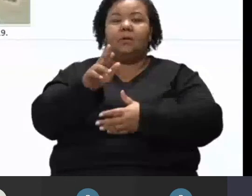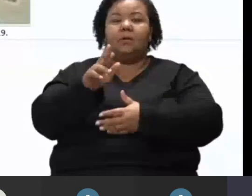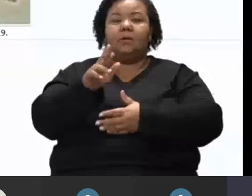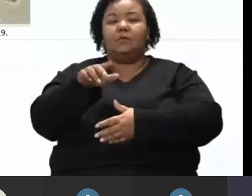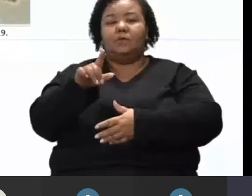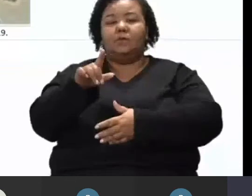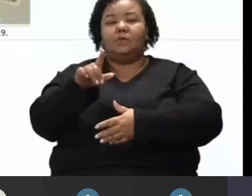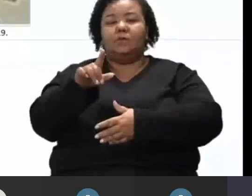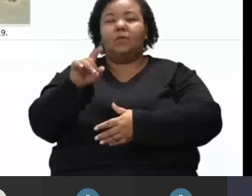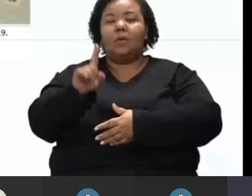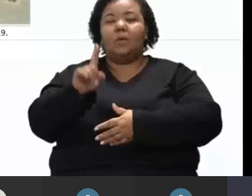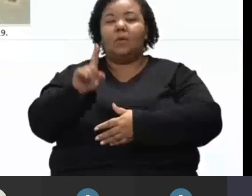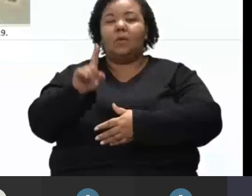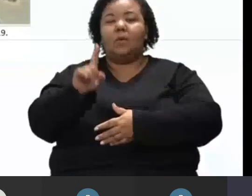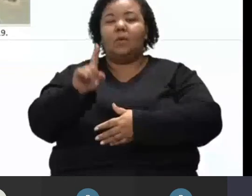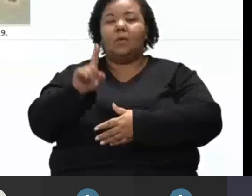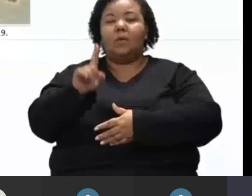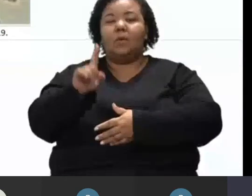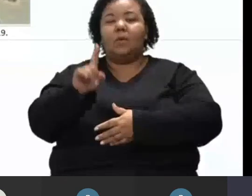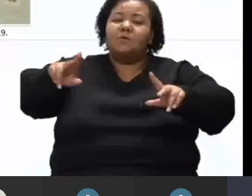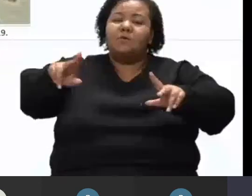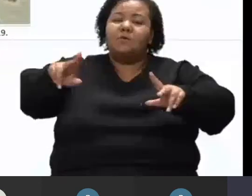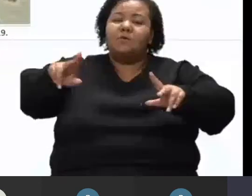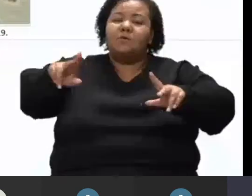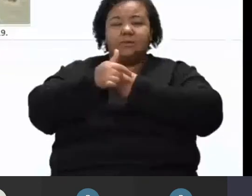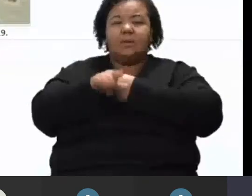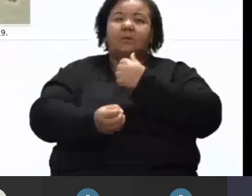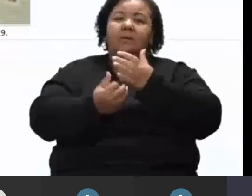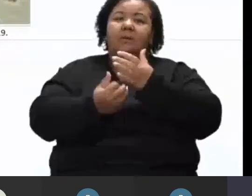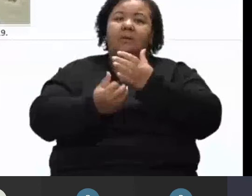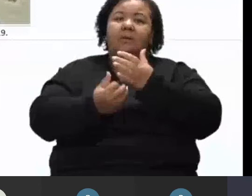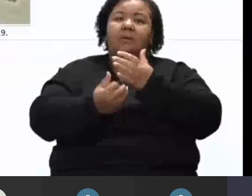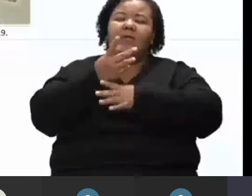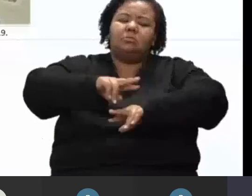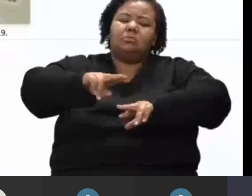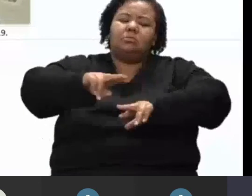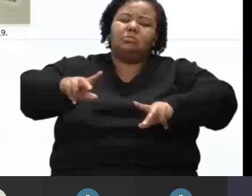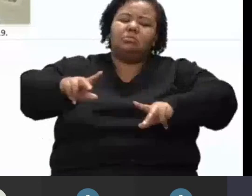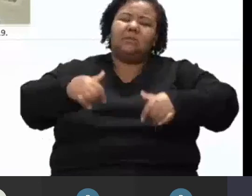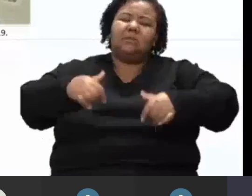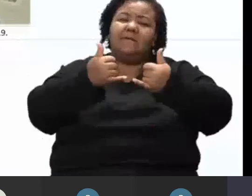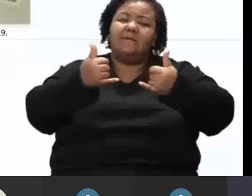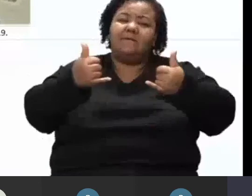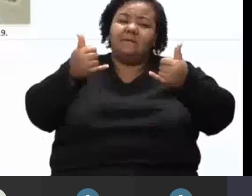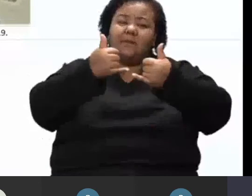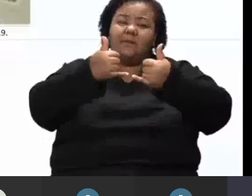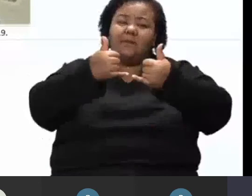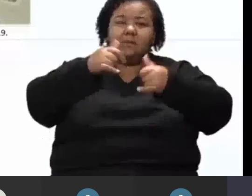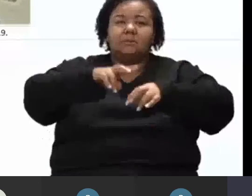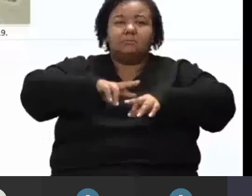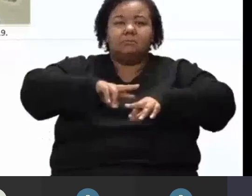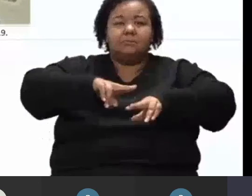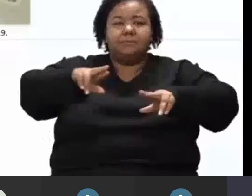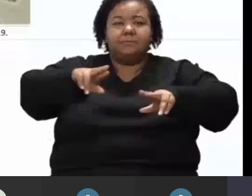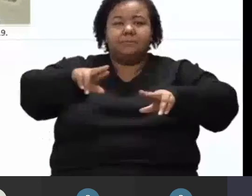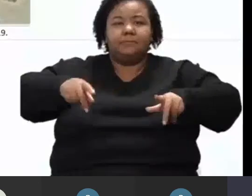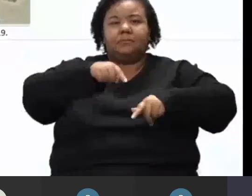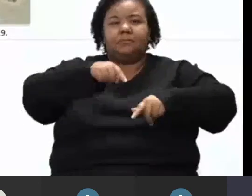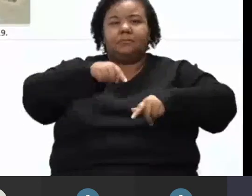multicelular. Um fungo multicelular, ele é um fungo que é formado por uma rede de filamentos, e essas redes de